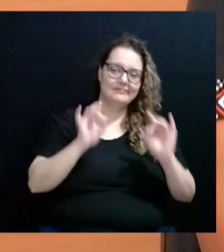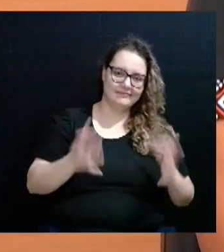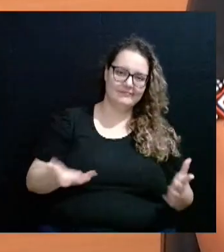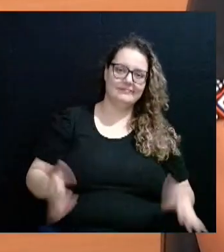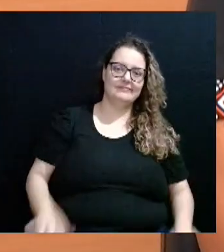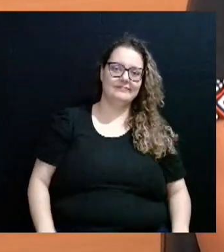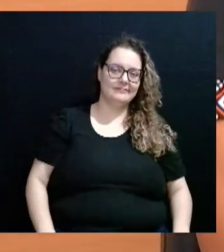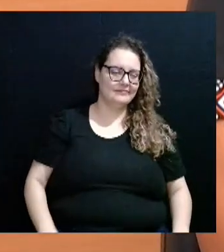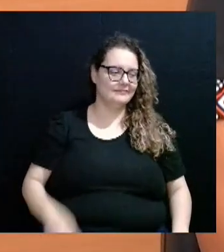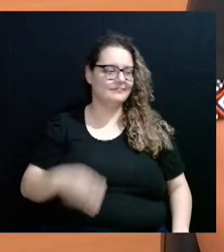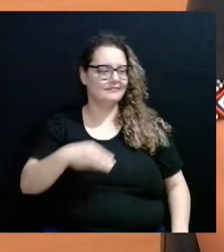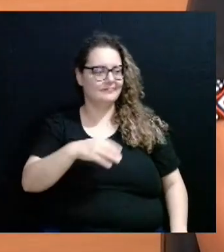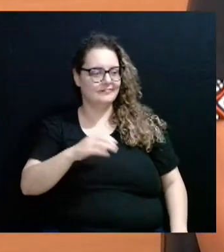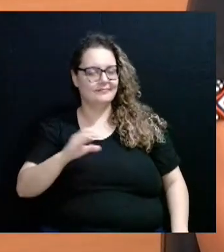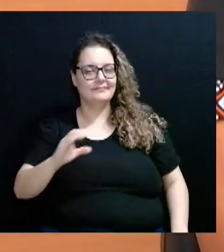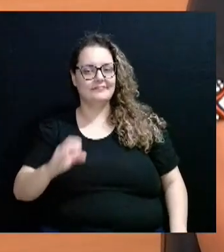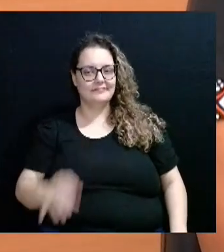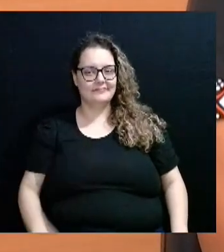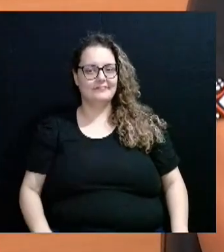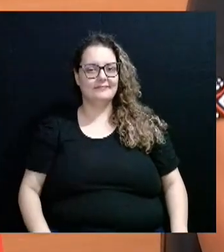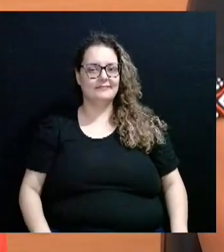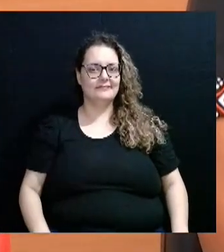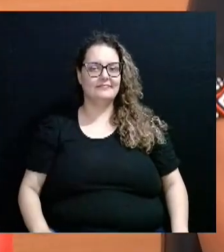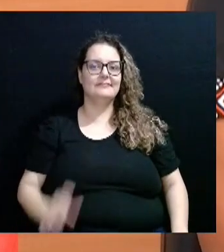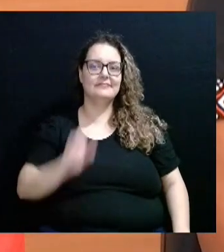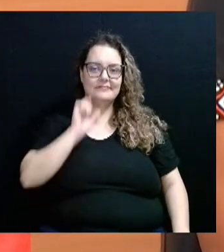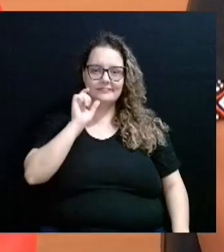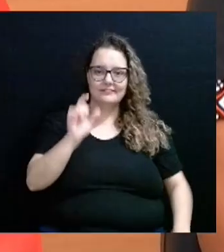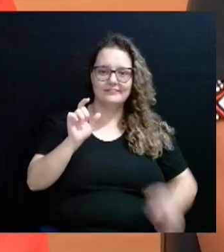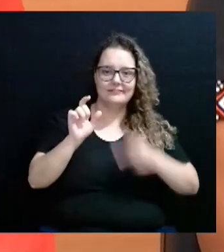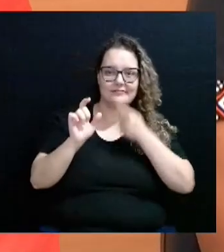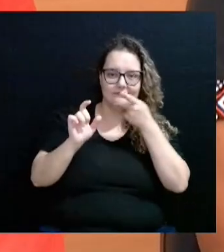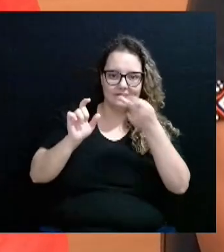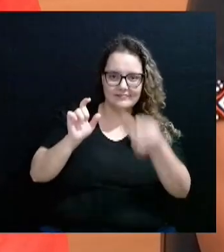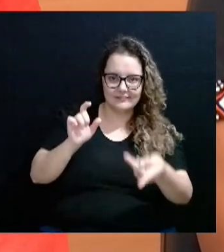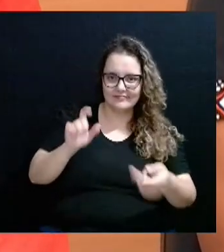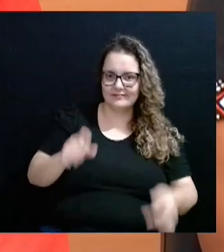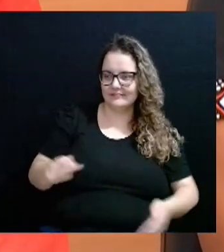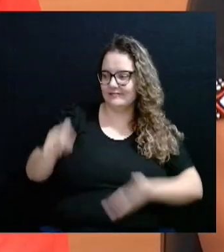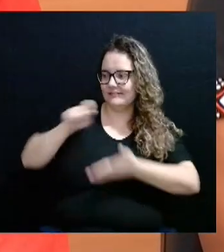MC, a palavra falada, escrita,